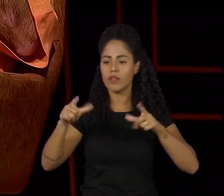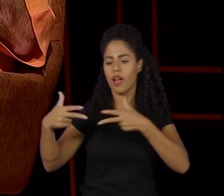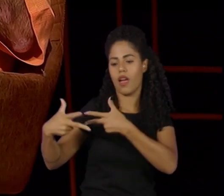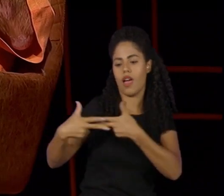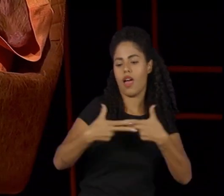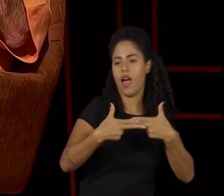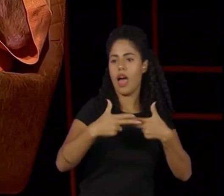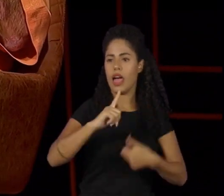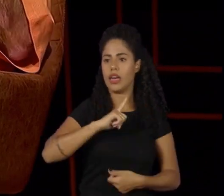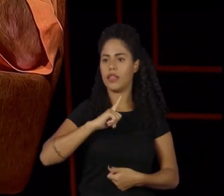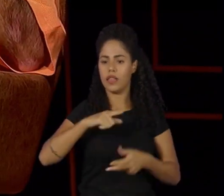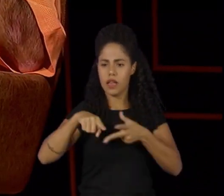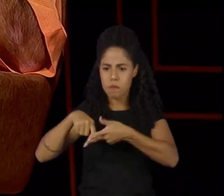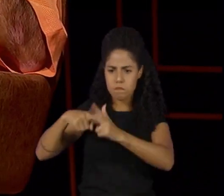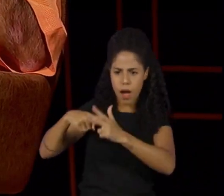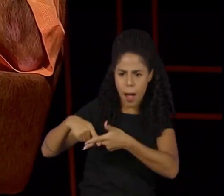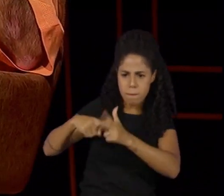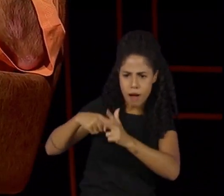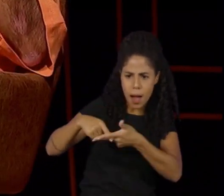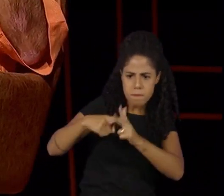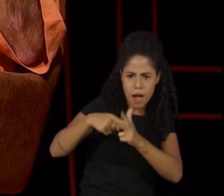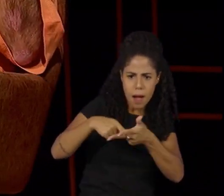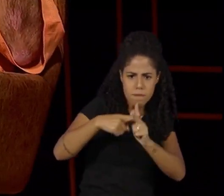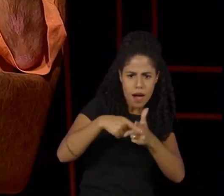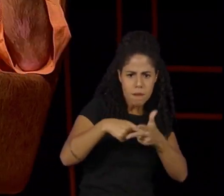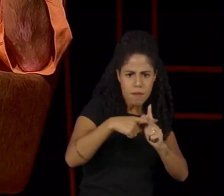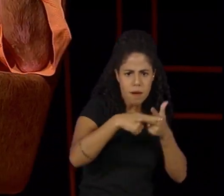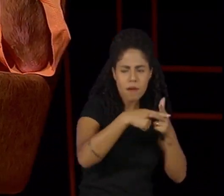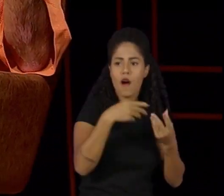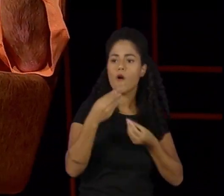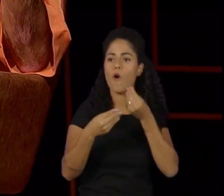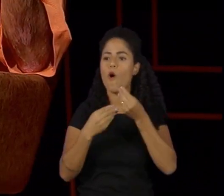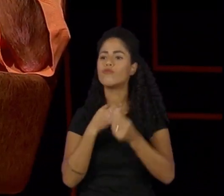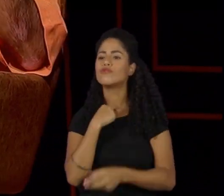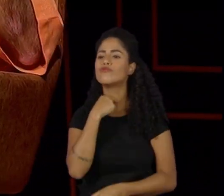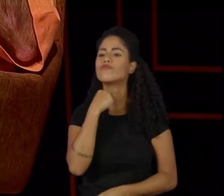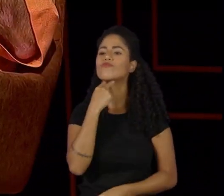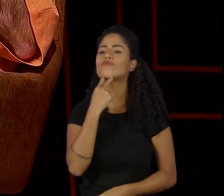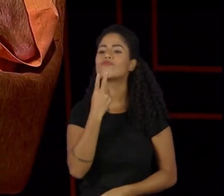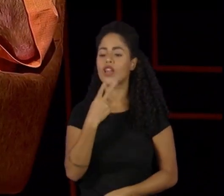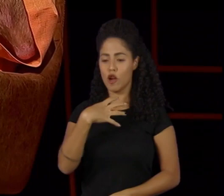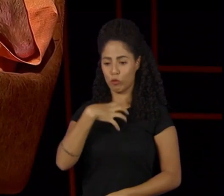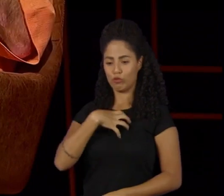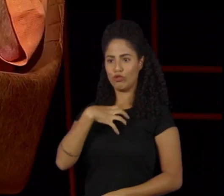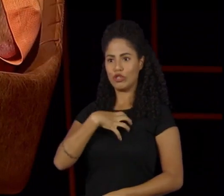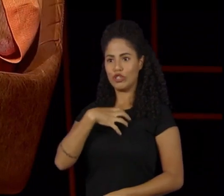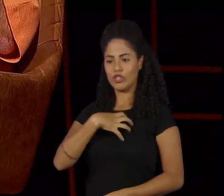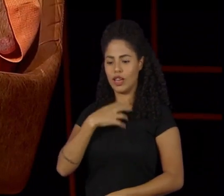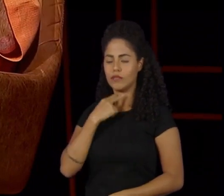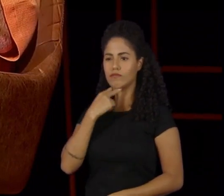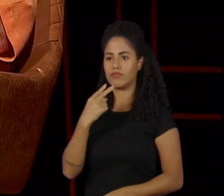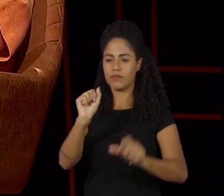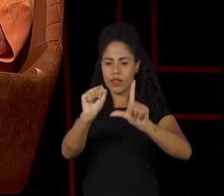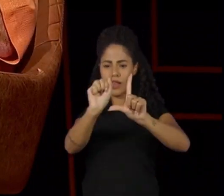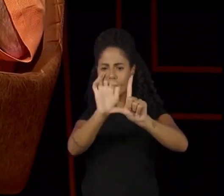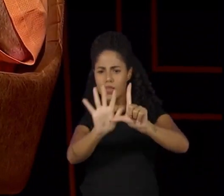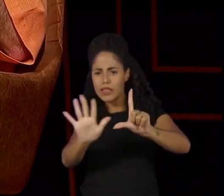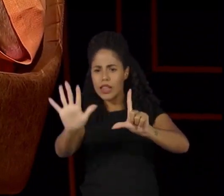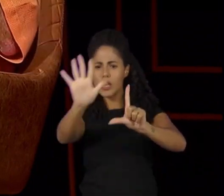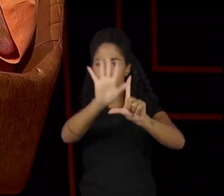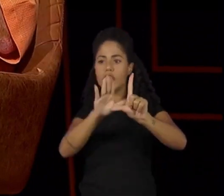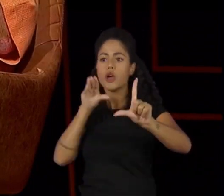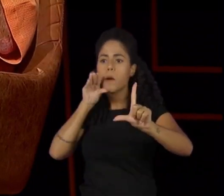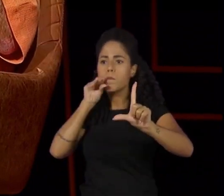que ele corrige um monte de coisa. Ele corrige até a afinação de cantor, né? E na imagem ele corrige a